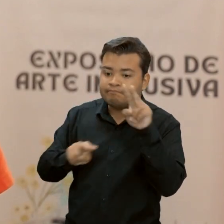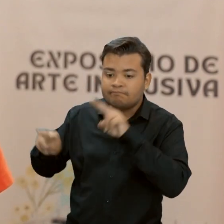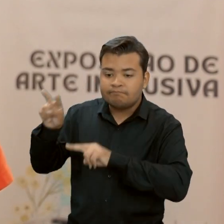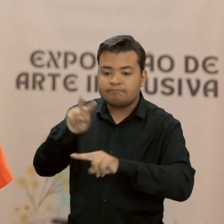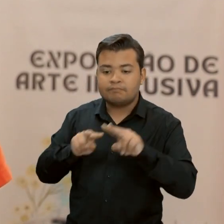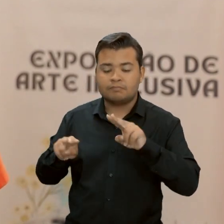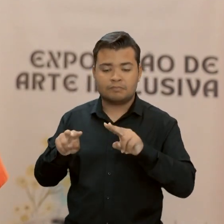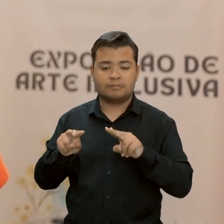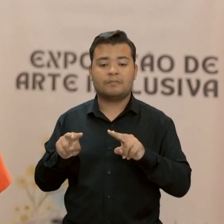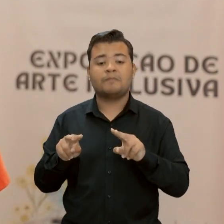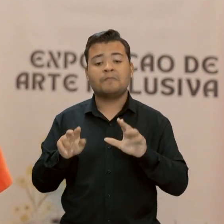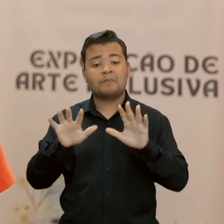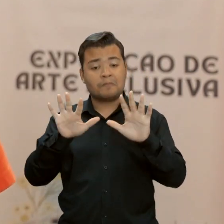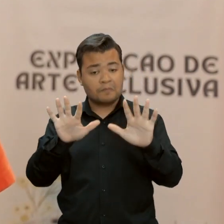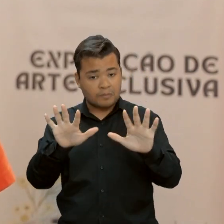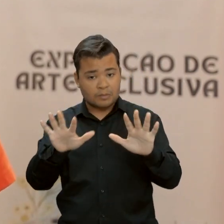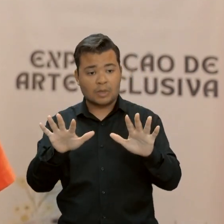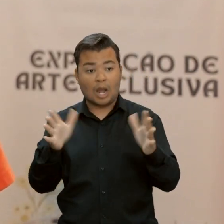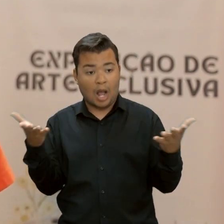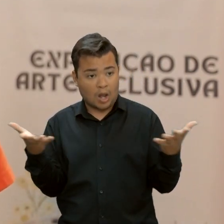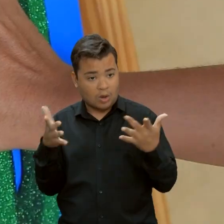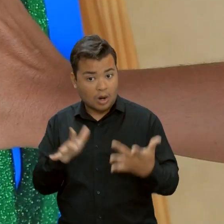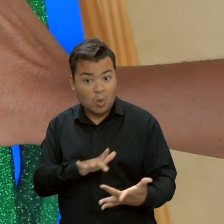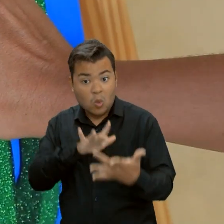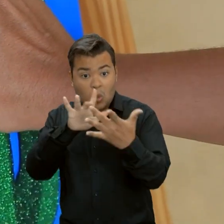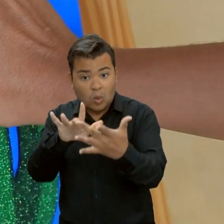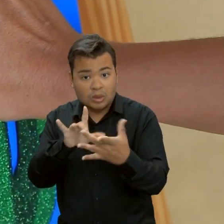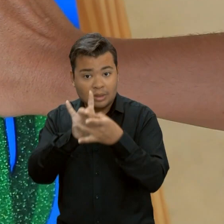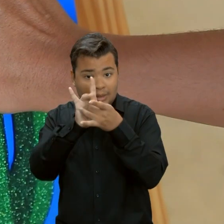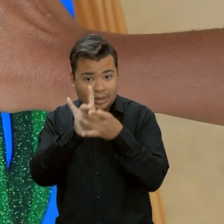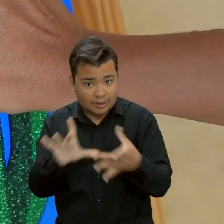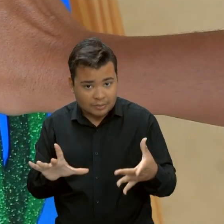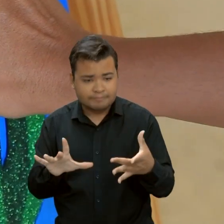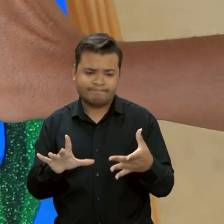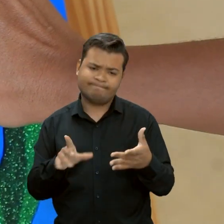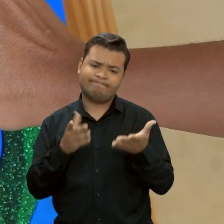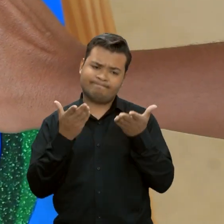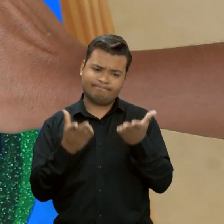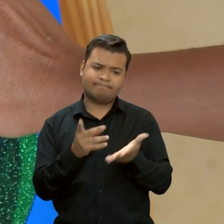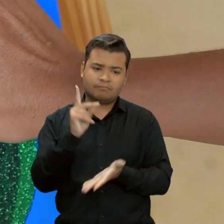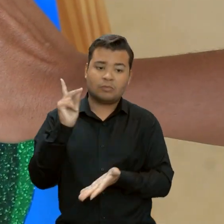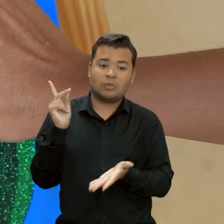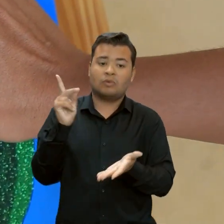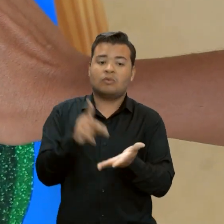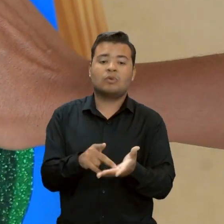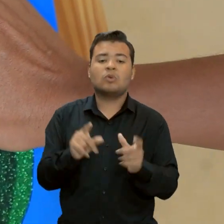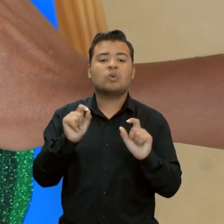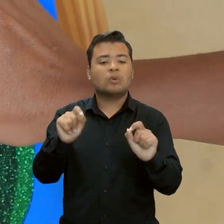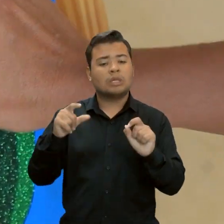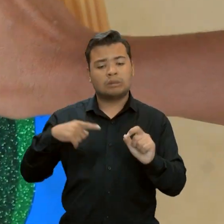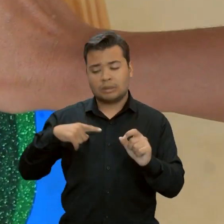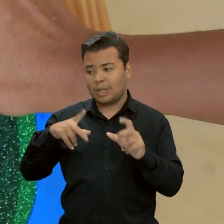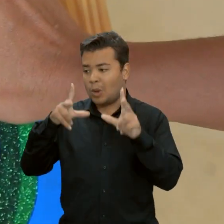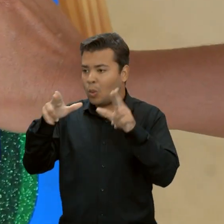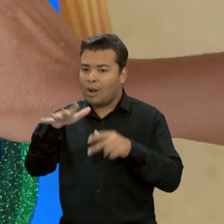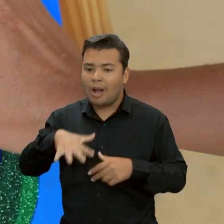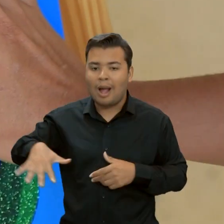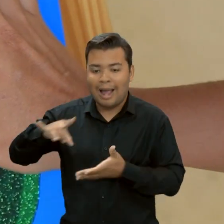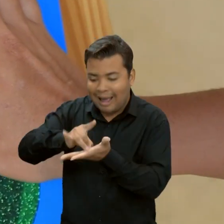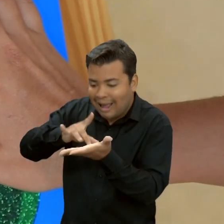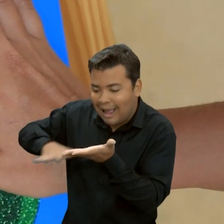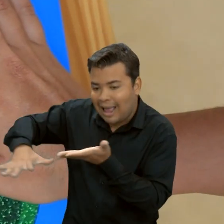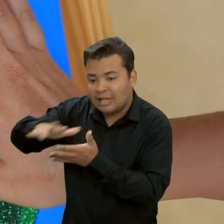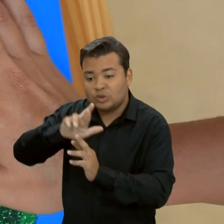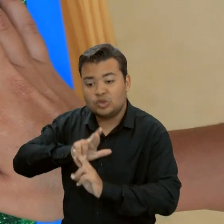ou de um museu. E fazer com que esse contato agora que aconteça é, de fato, apresentar um outro mundo também, uma realidade sensorial